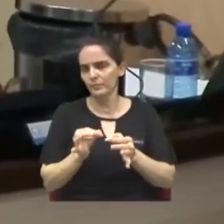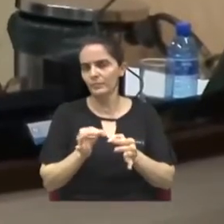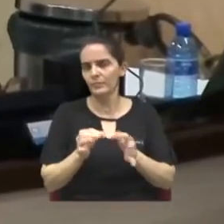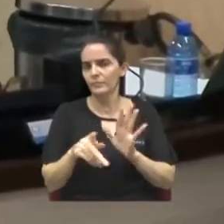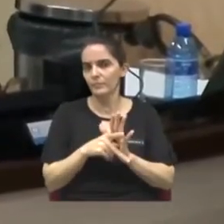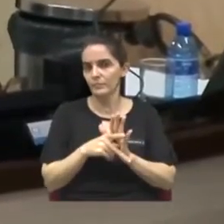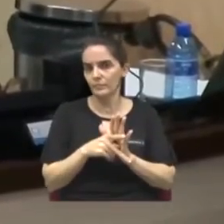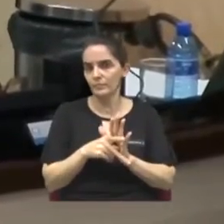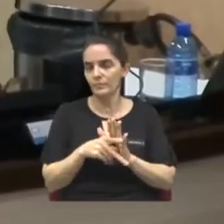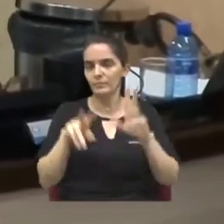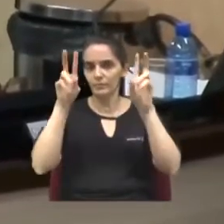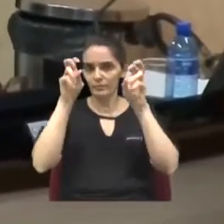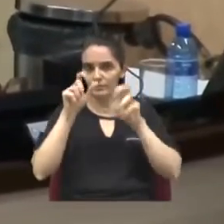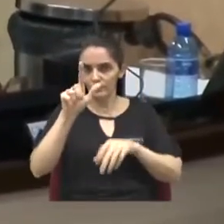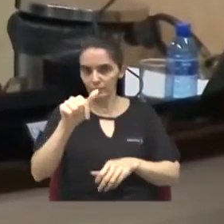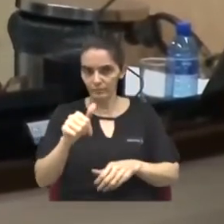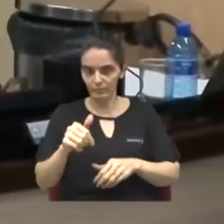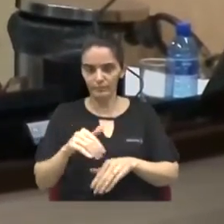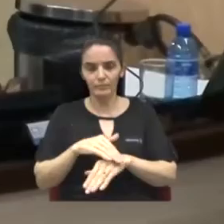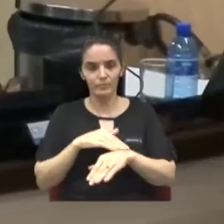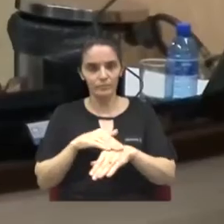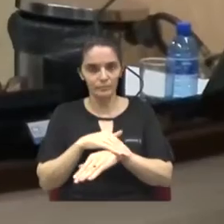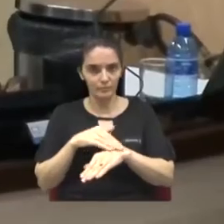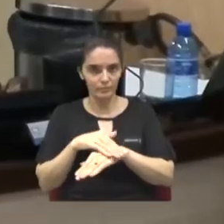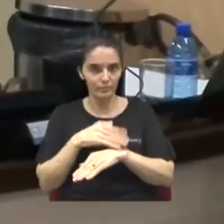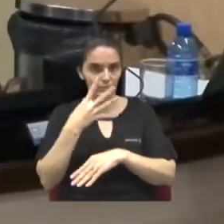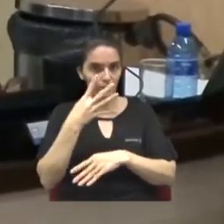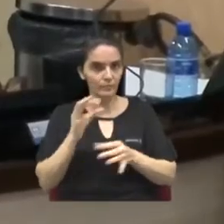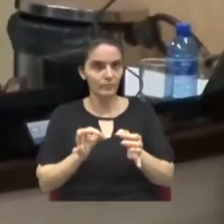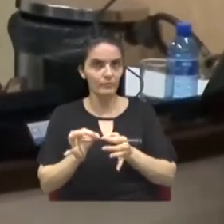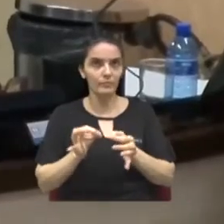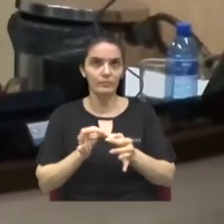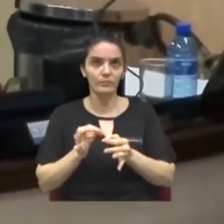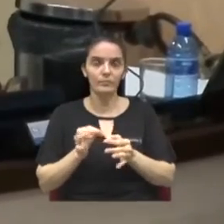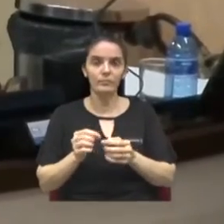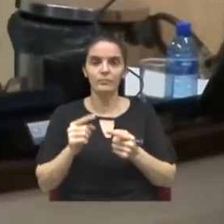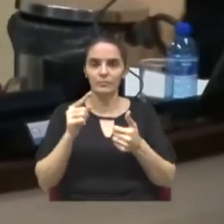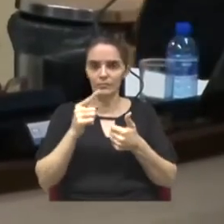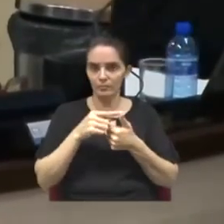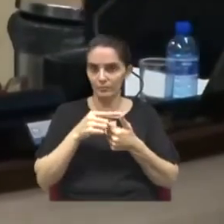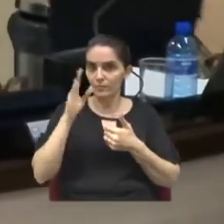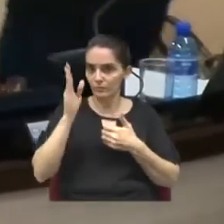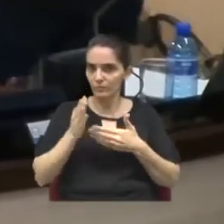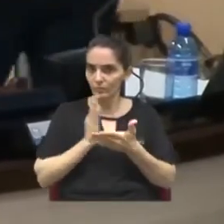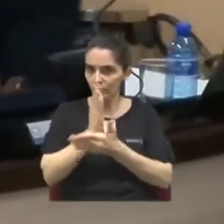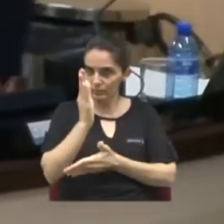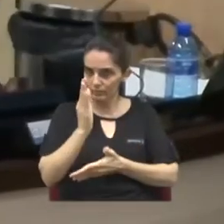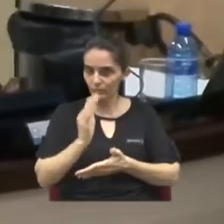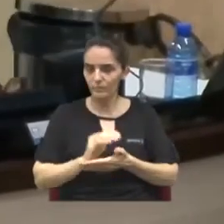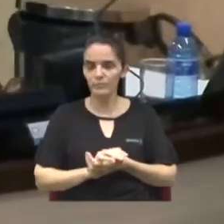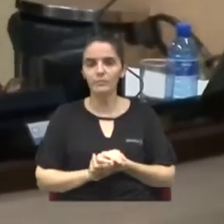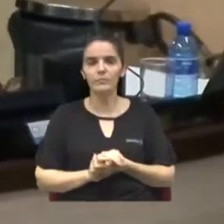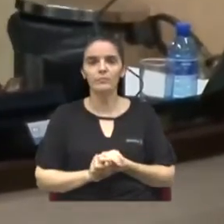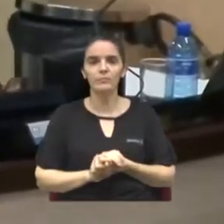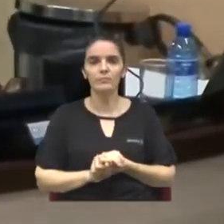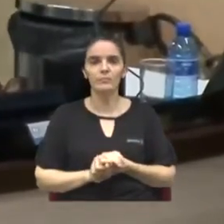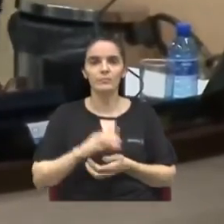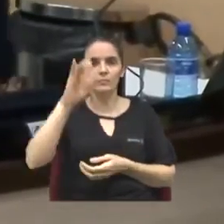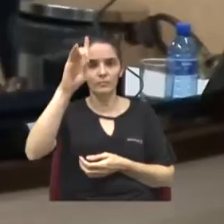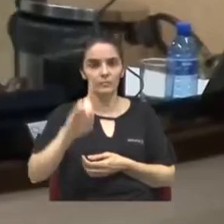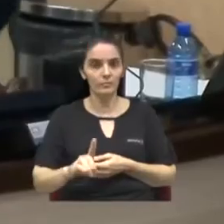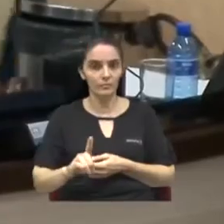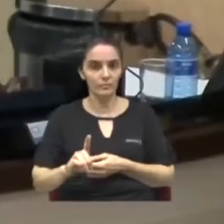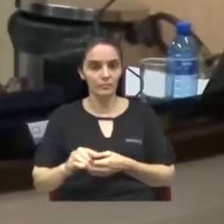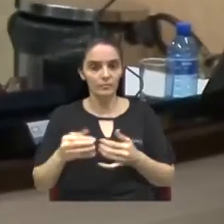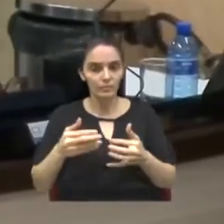sentido, estarei comentando aqui. São os 4 projetos, um que já foi aprovado, que é com relação ao direito de preferência